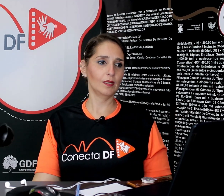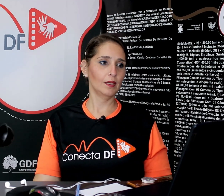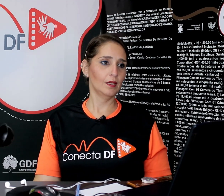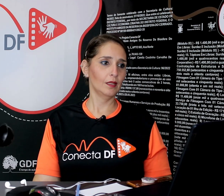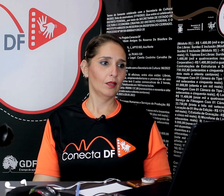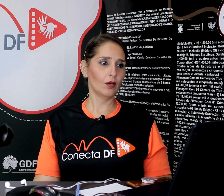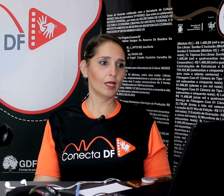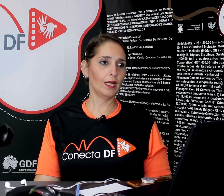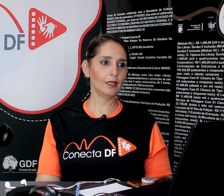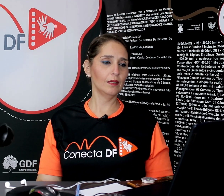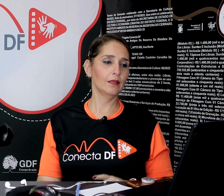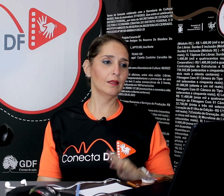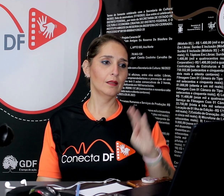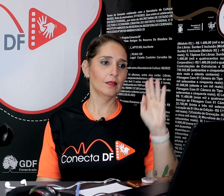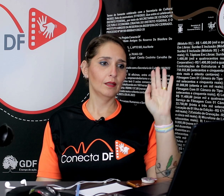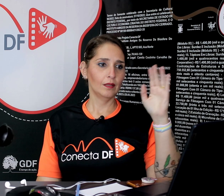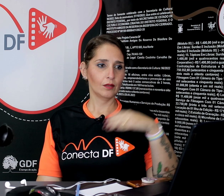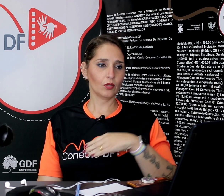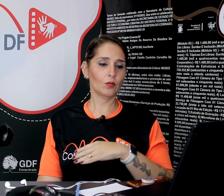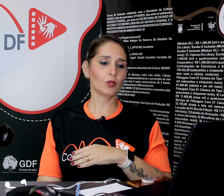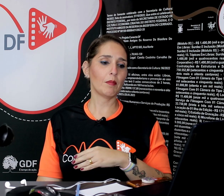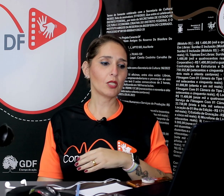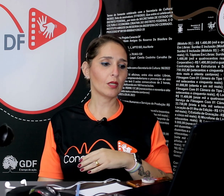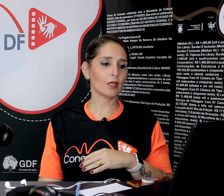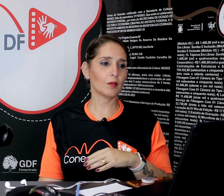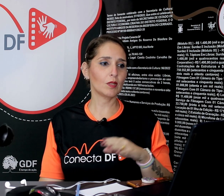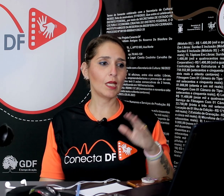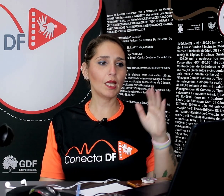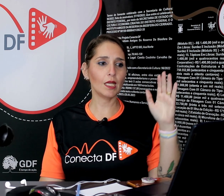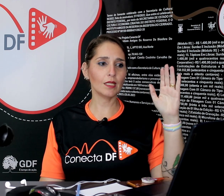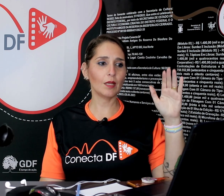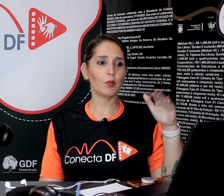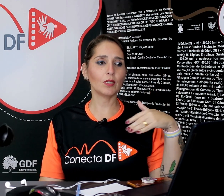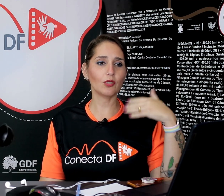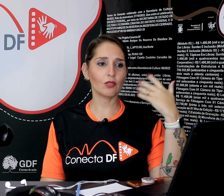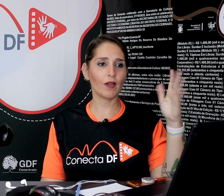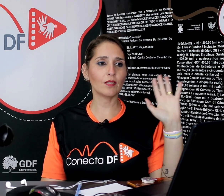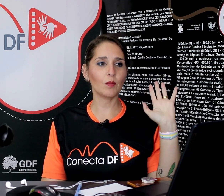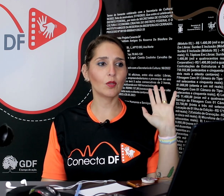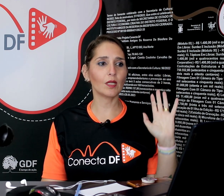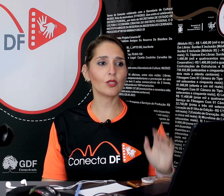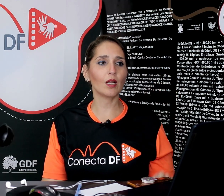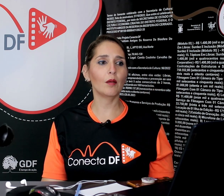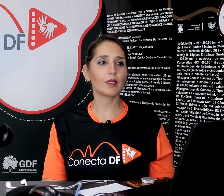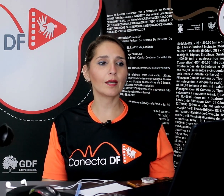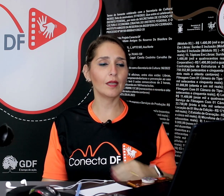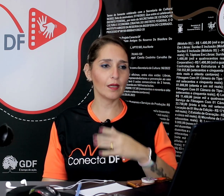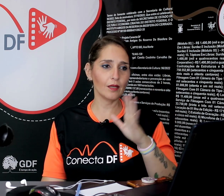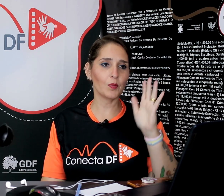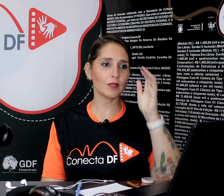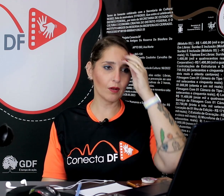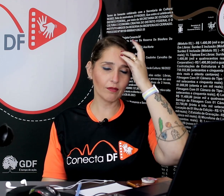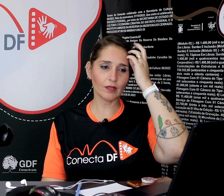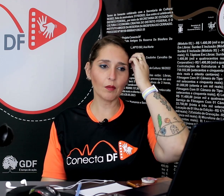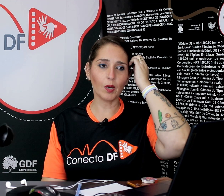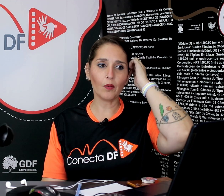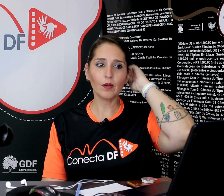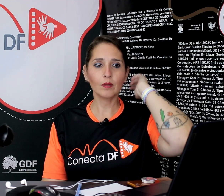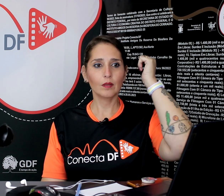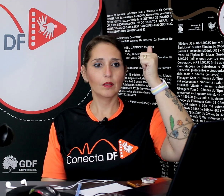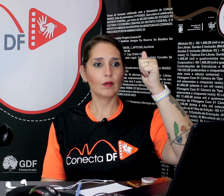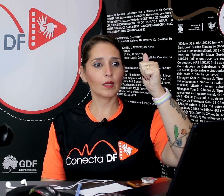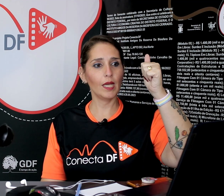abaixa. Ok? Todo mundo abaixando as mãozinhas. Depois a gente faz uma outra dinâmica aqui, aí o pessoal levanta a